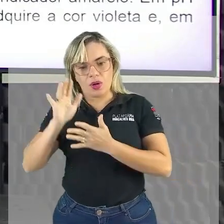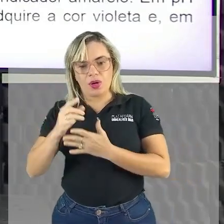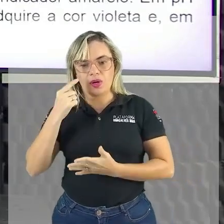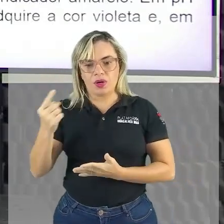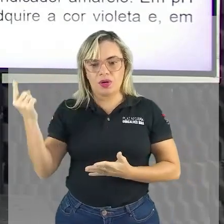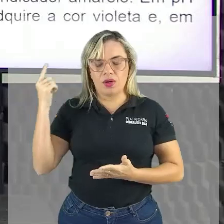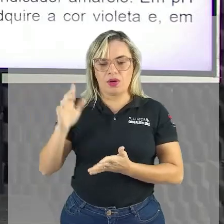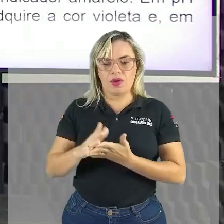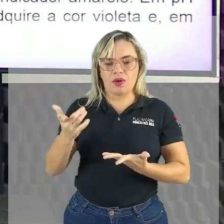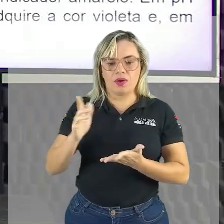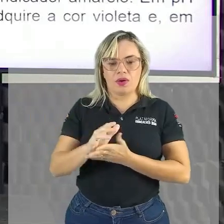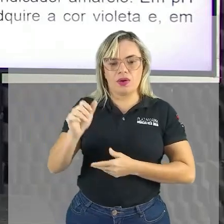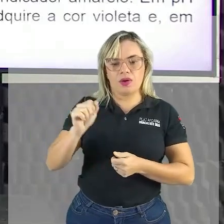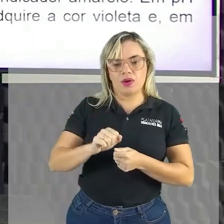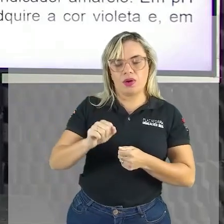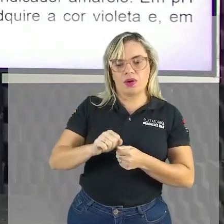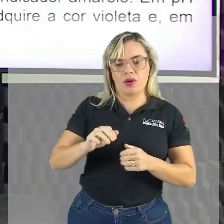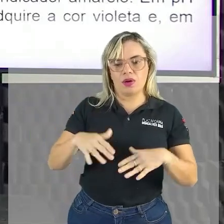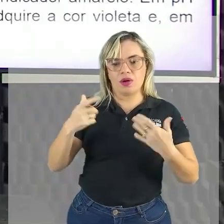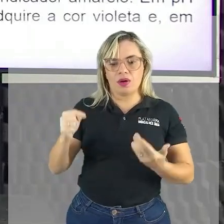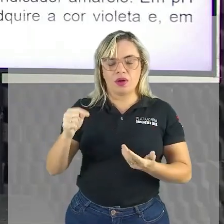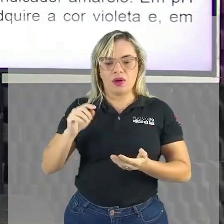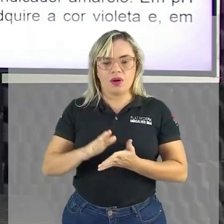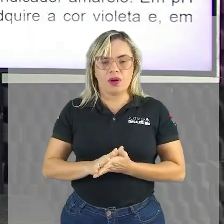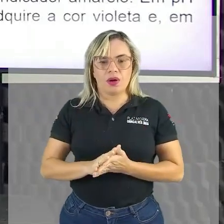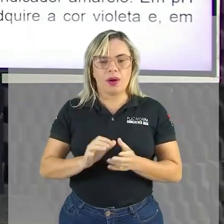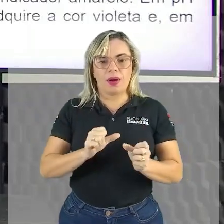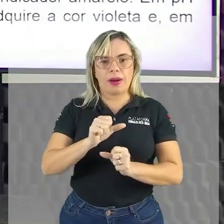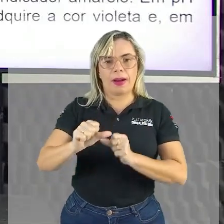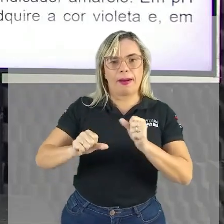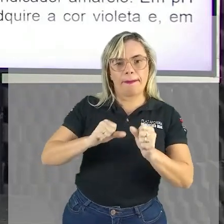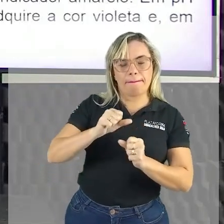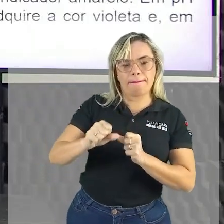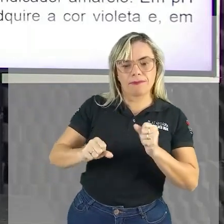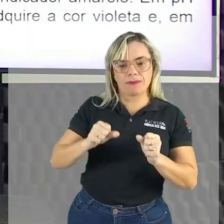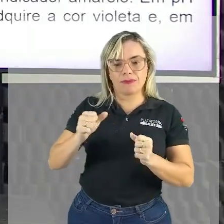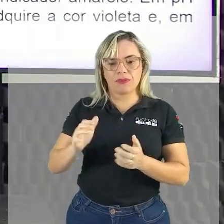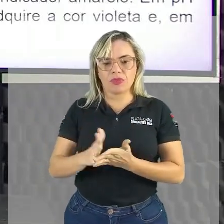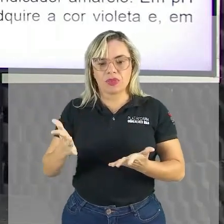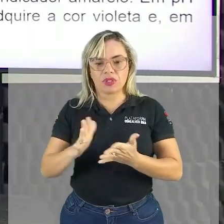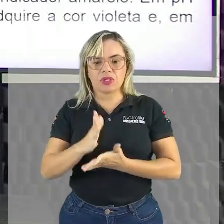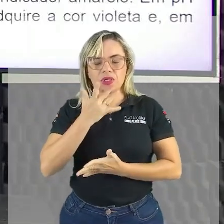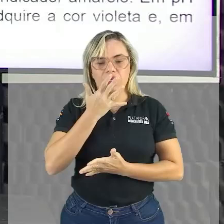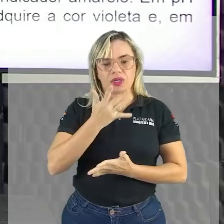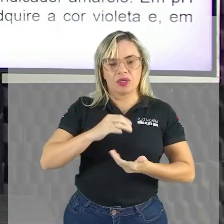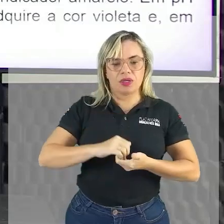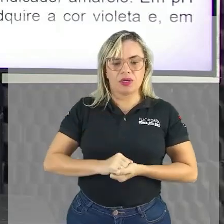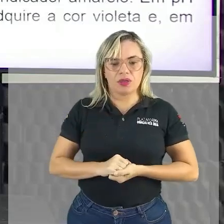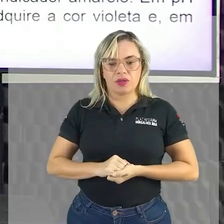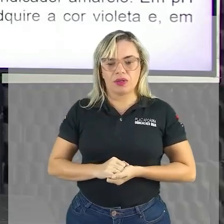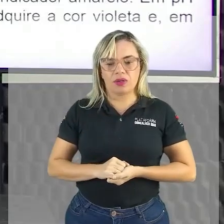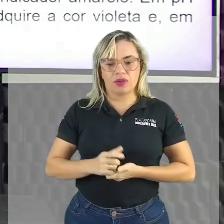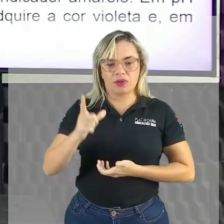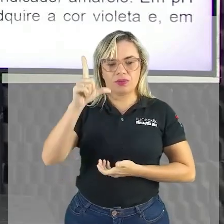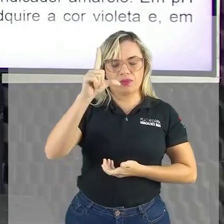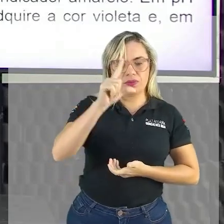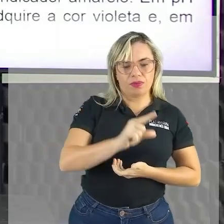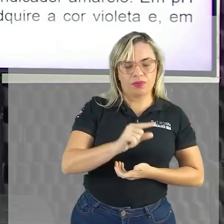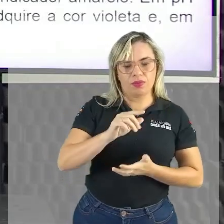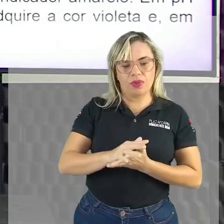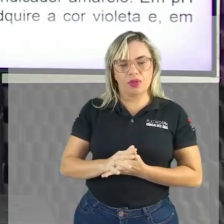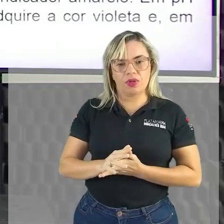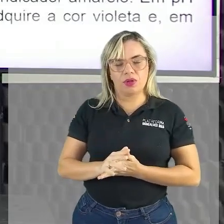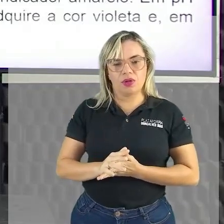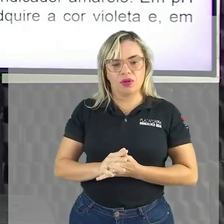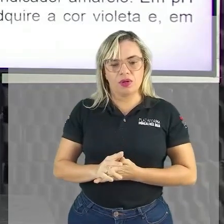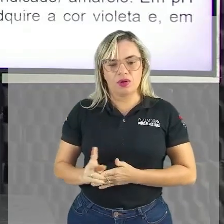tendo reações, eu vou tendo mudança na coloração, tá? Olha só agora, ó, a diminuição do valor do